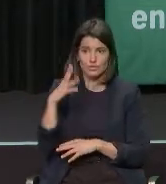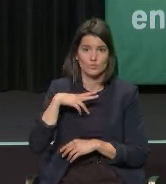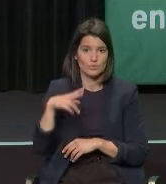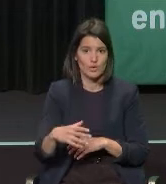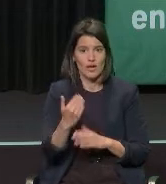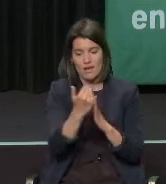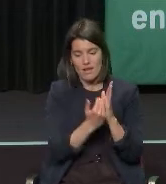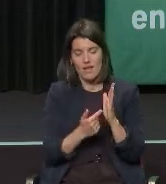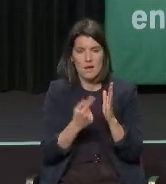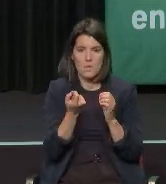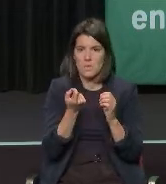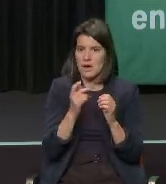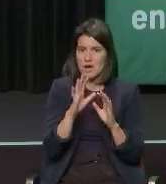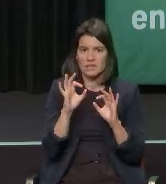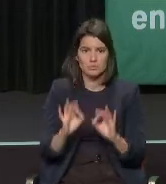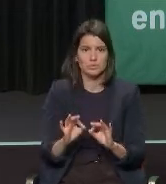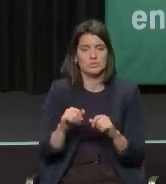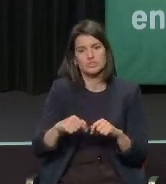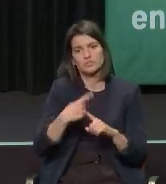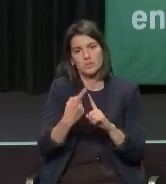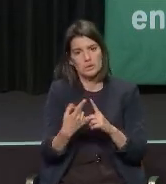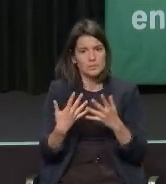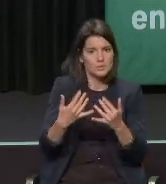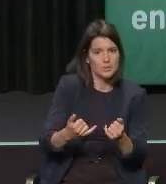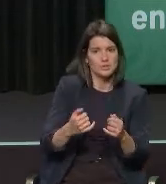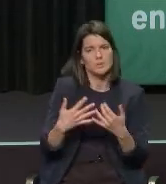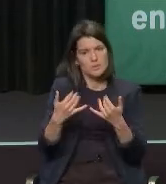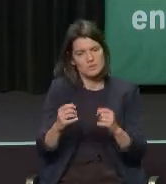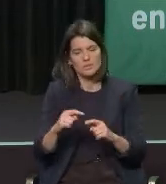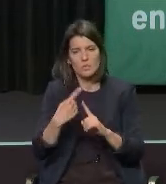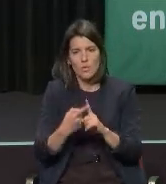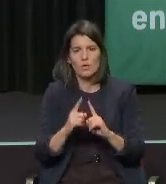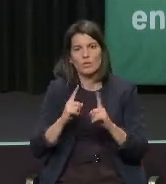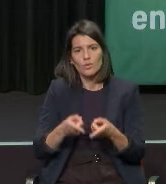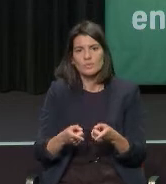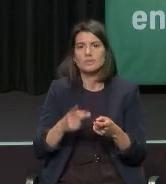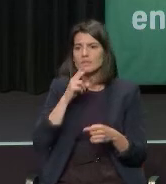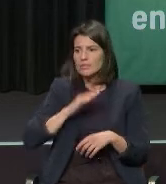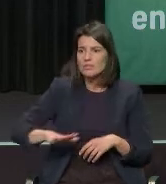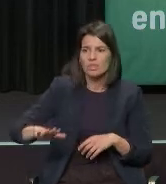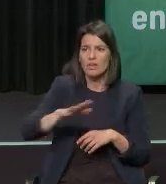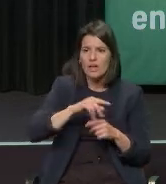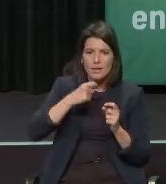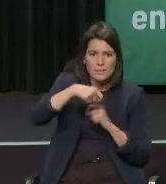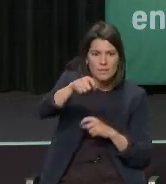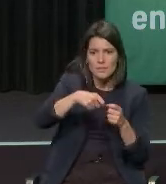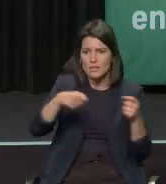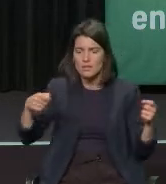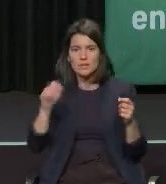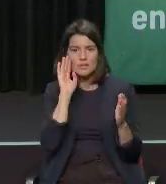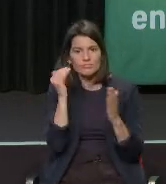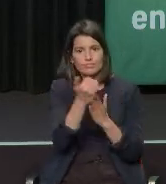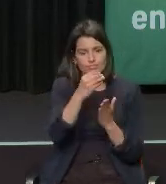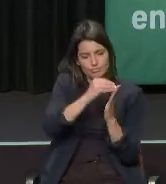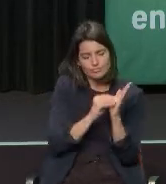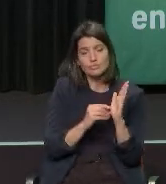a finalizar o seu planeamento, vamos iniciar ainda este ano, no início do próximo, as medições de terreno. E destes inventários resultam uma